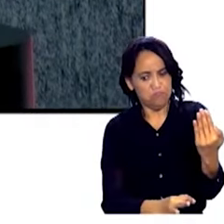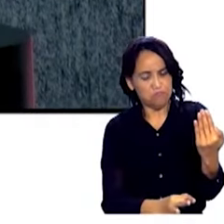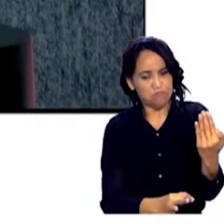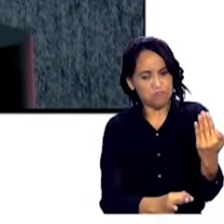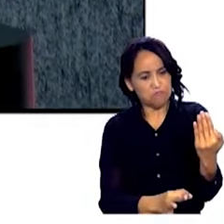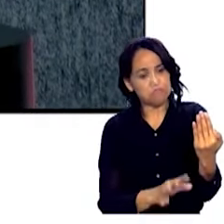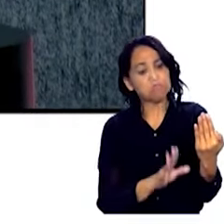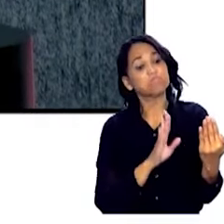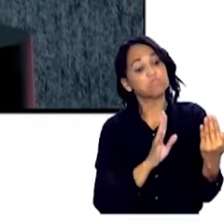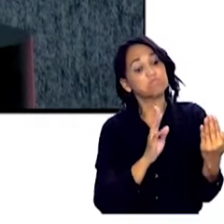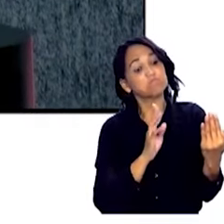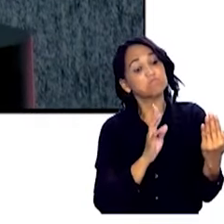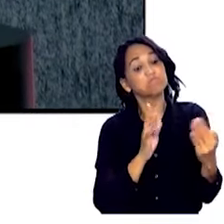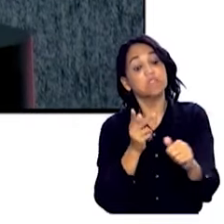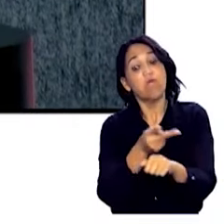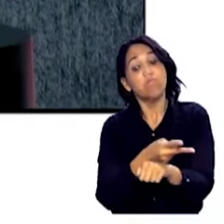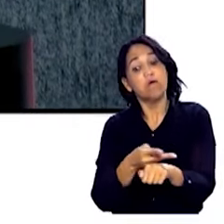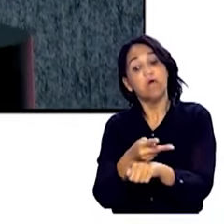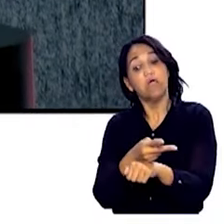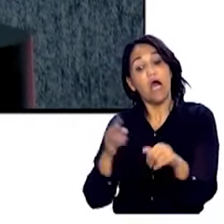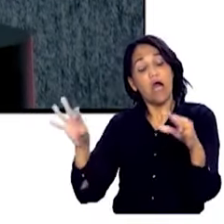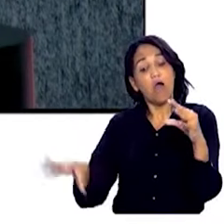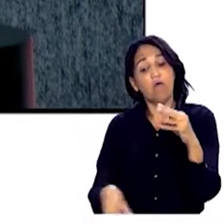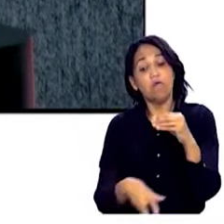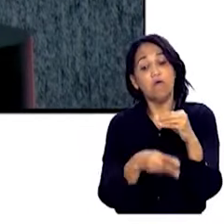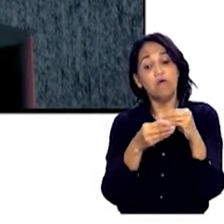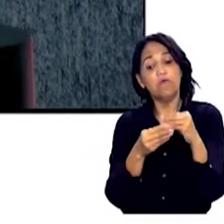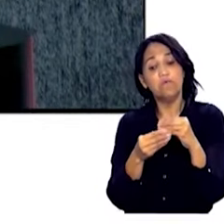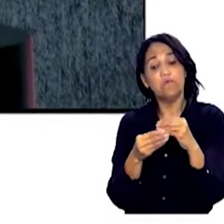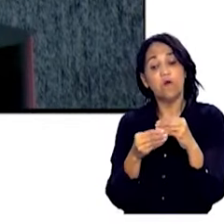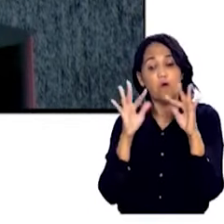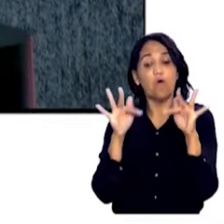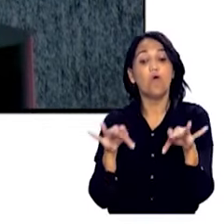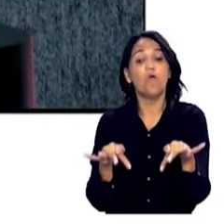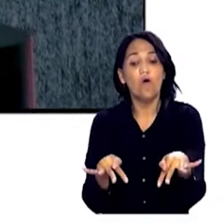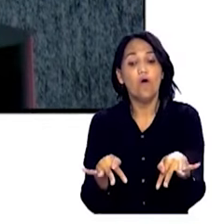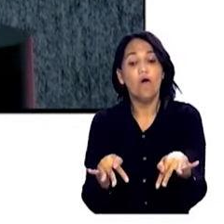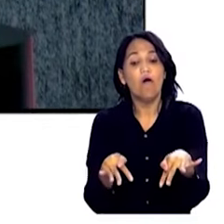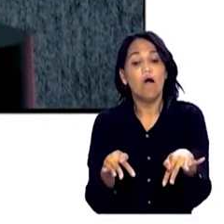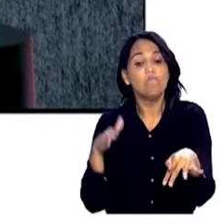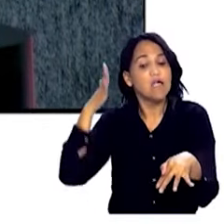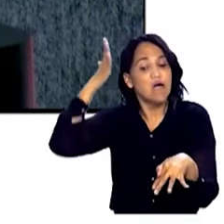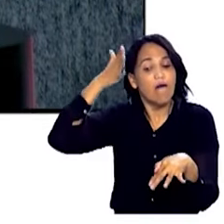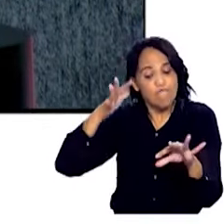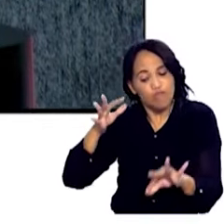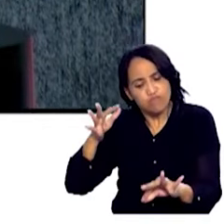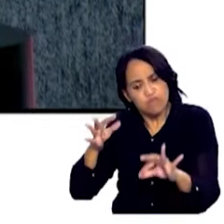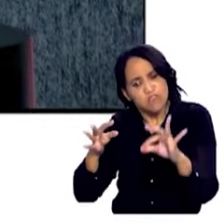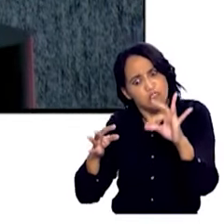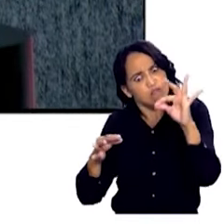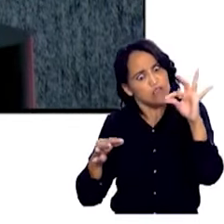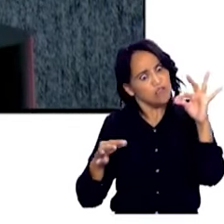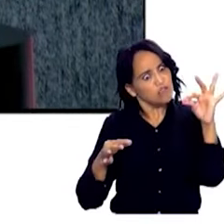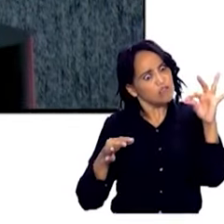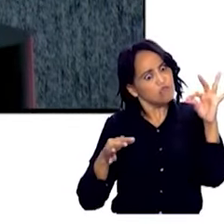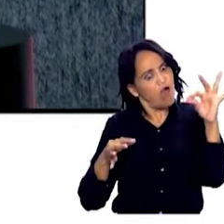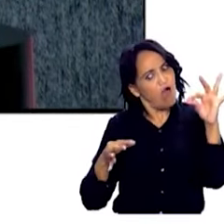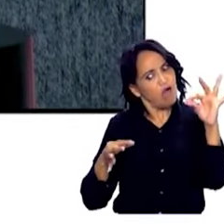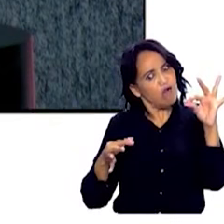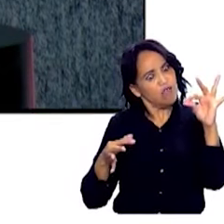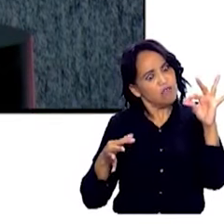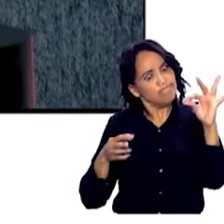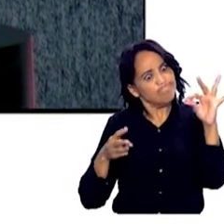procurar encaminhar minha conclusão levantando um pouquinho o tapete da sala o que me